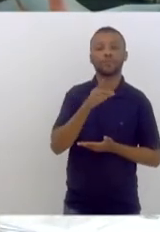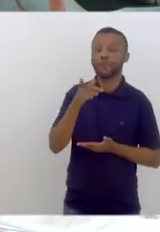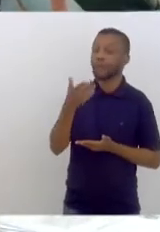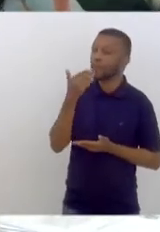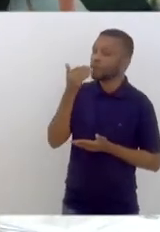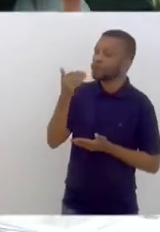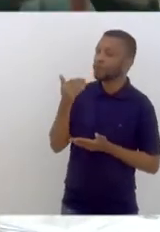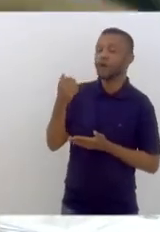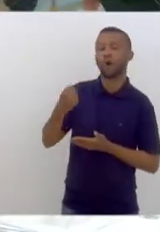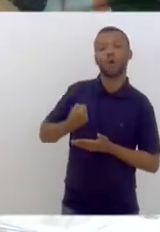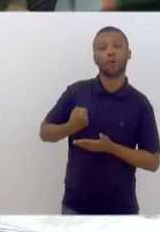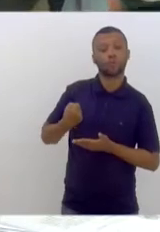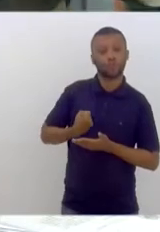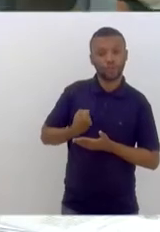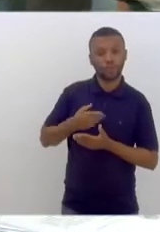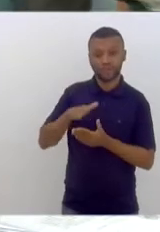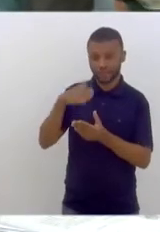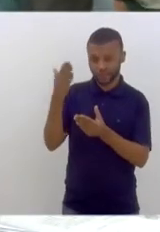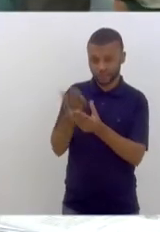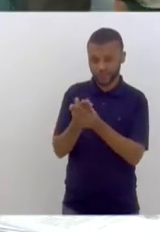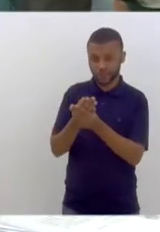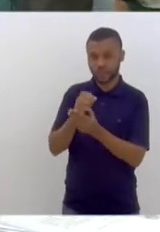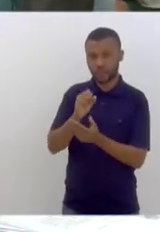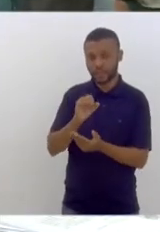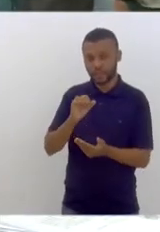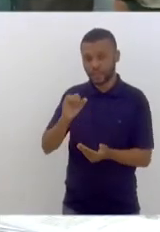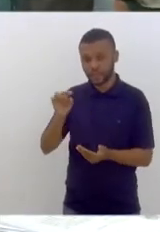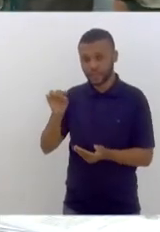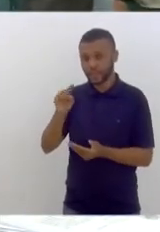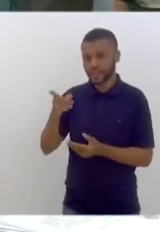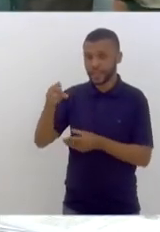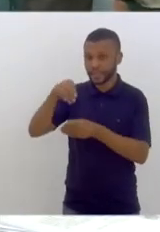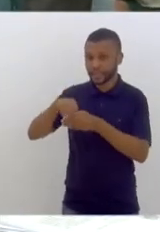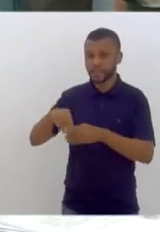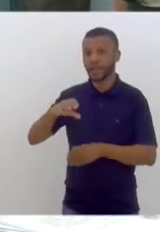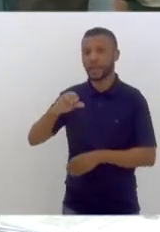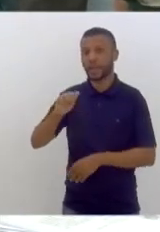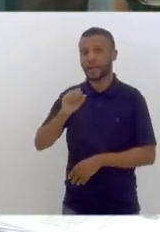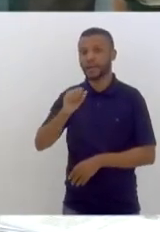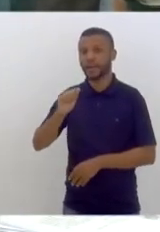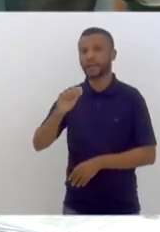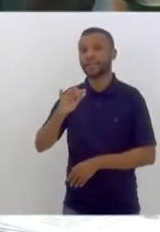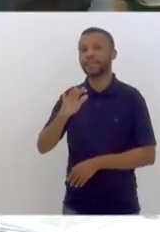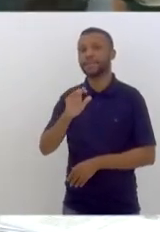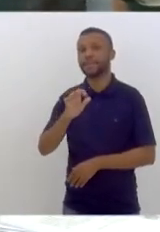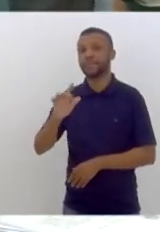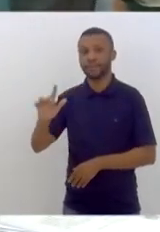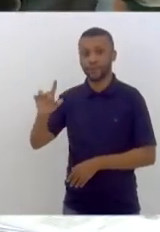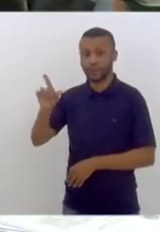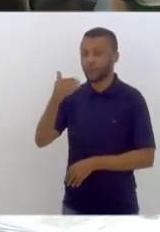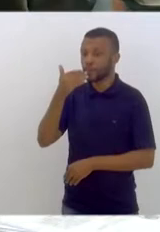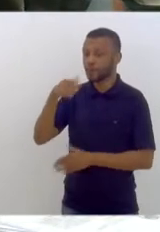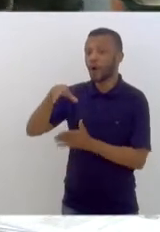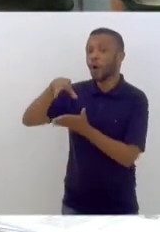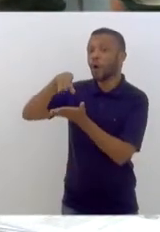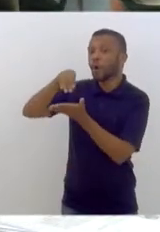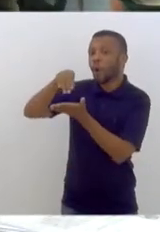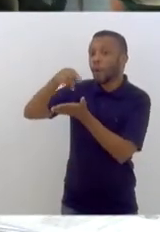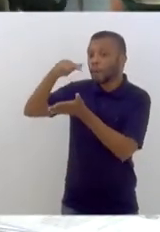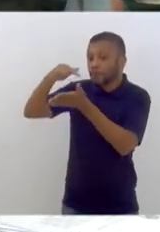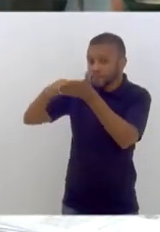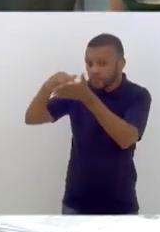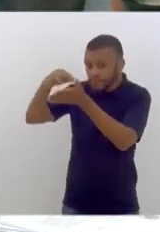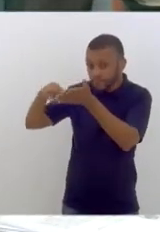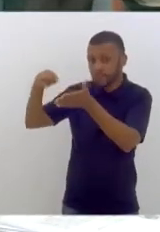do processo SEI, que está na Casa Civil, porque lá tem, e pedir cópia integral do mesmo, porque lá